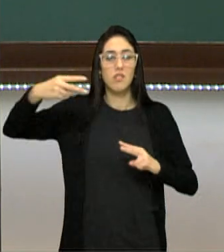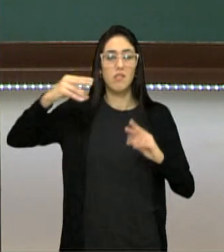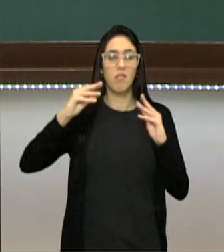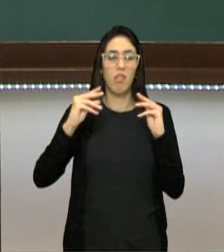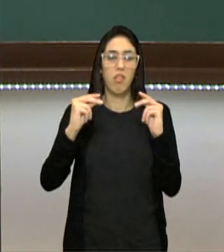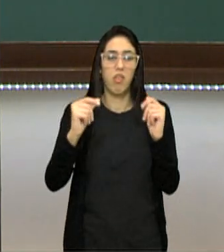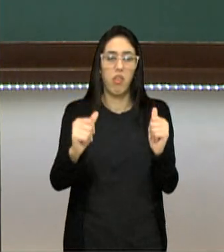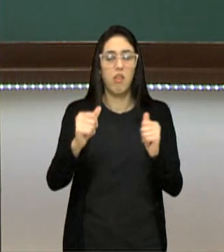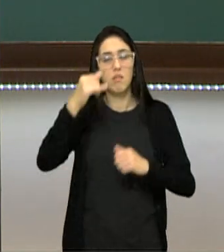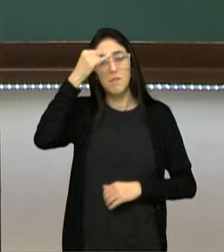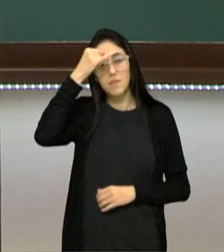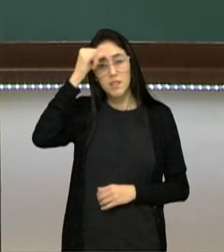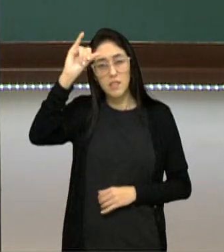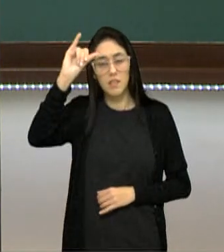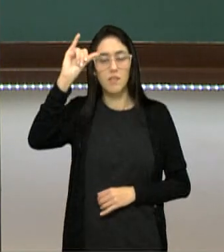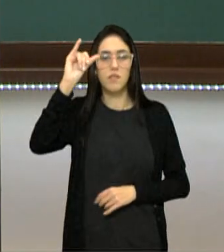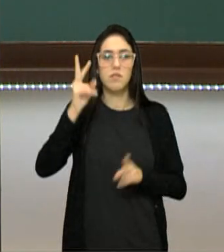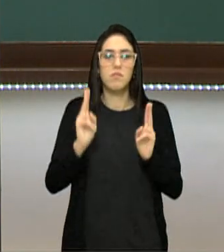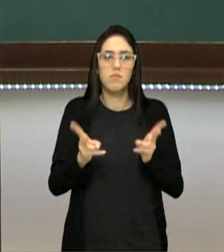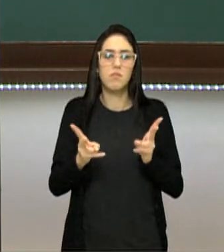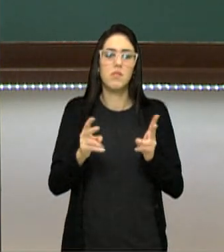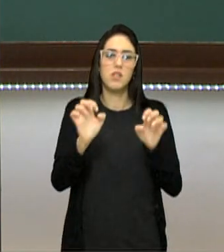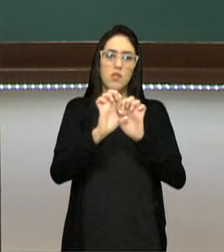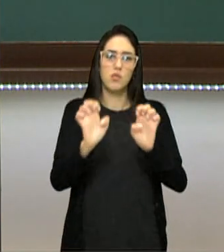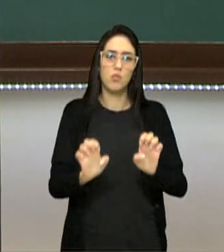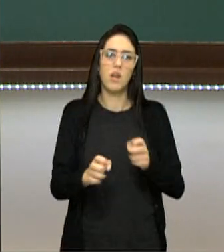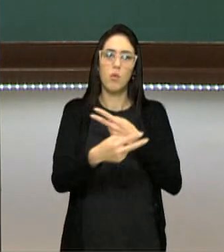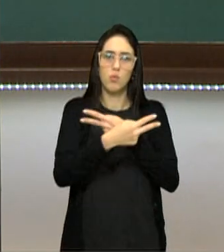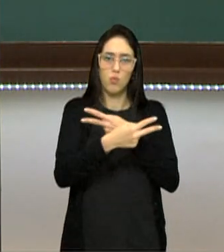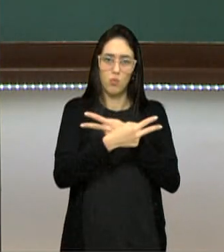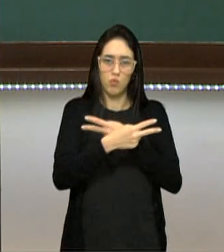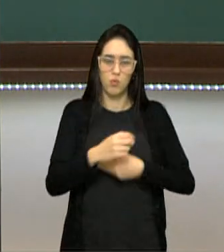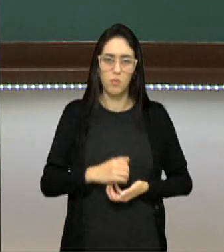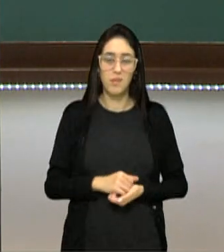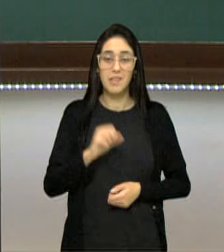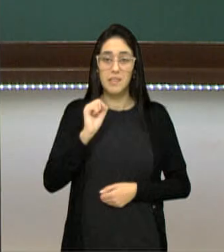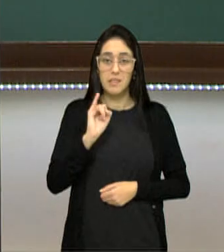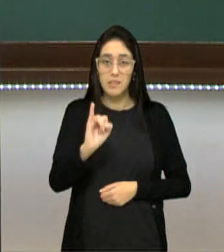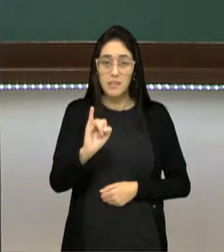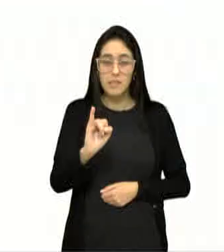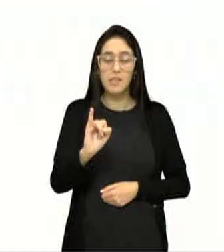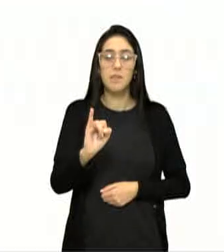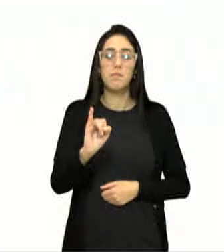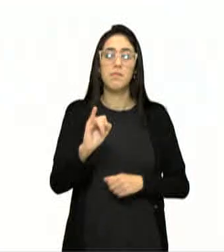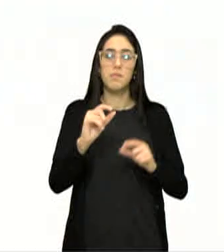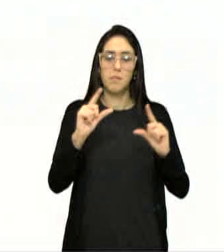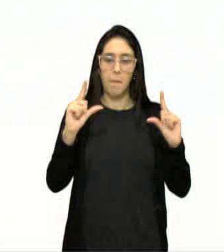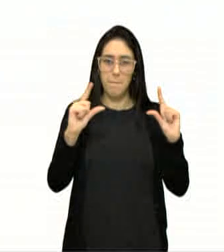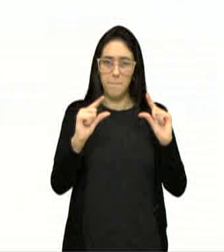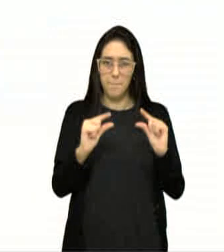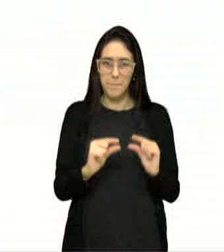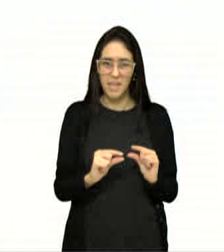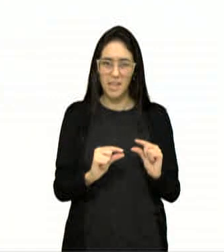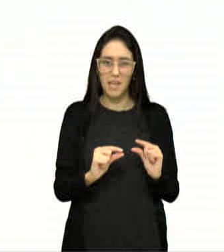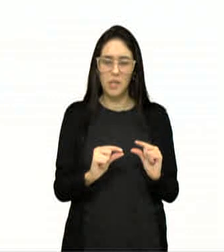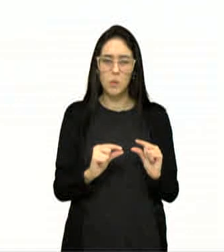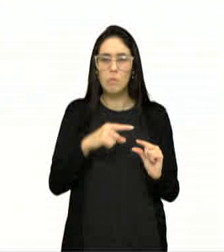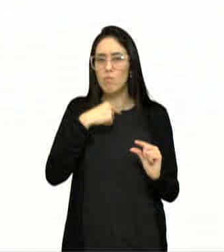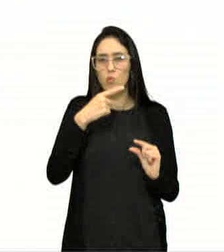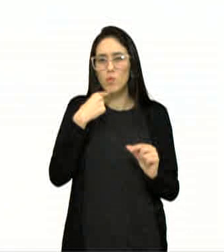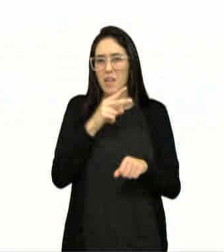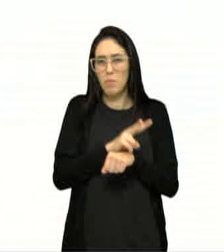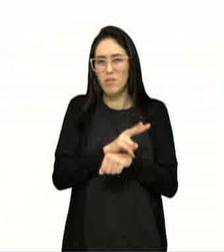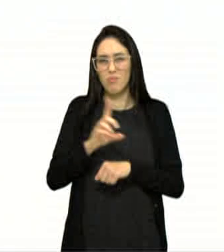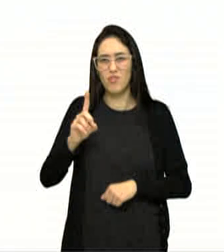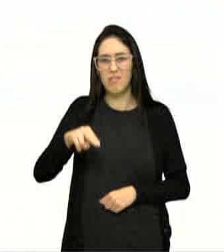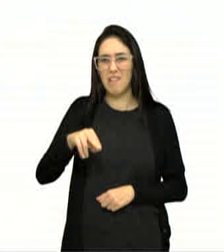a estabilidade estrutural do cromossomo. Quando ficam pequenos, que já não são mais capazes de proteger o DNA, já